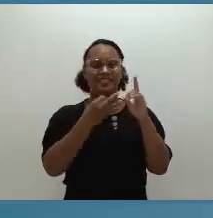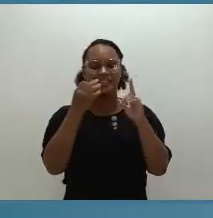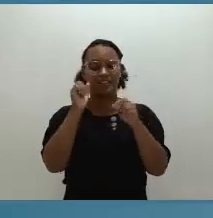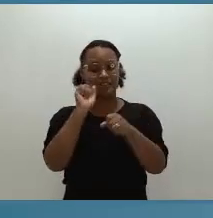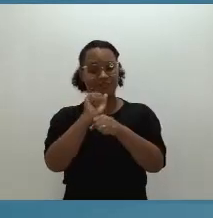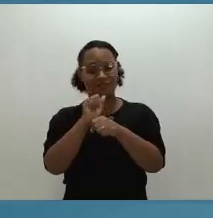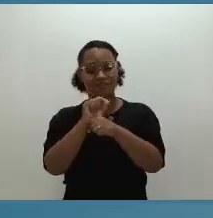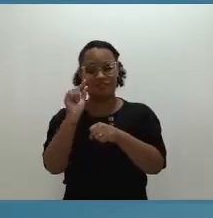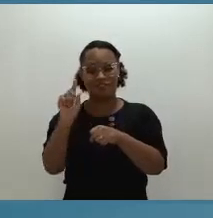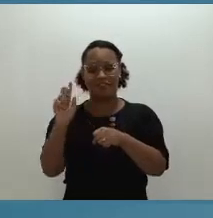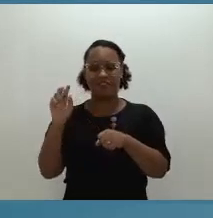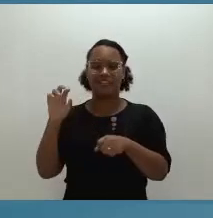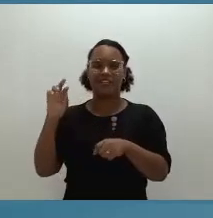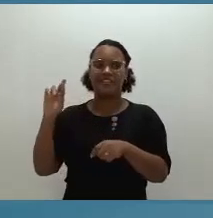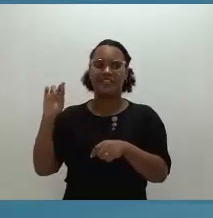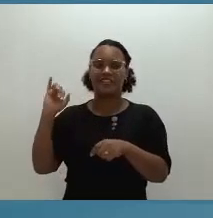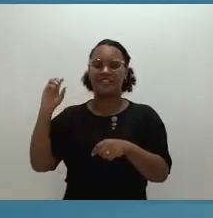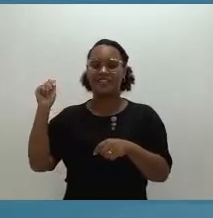de Deus, vamos lá.